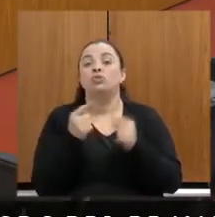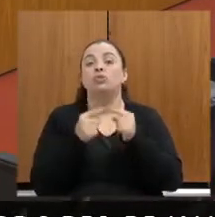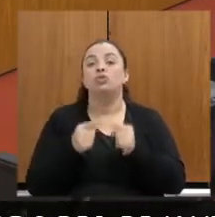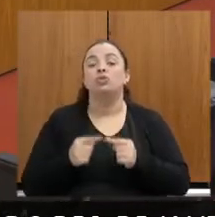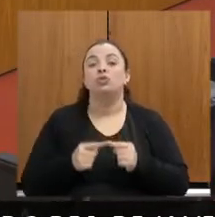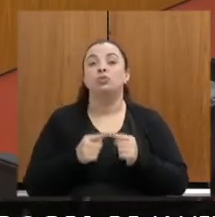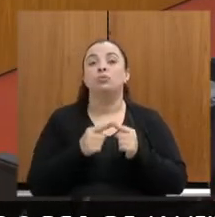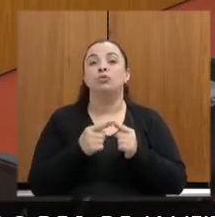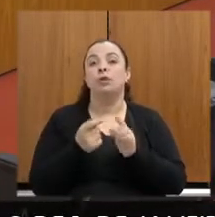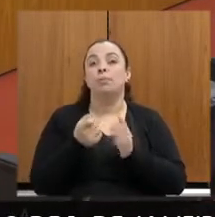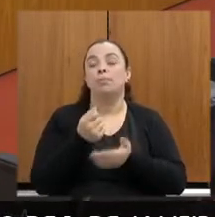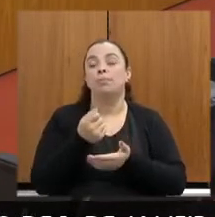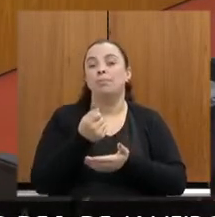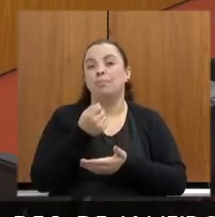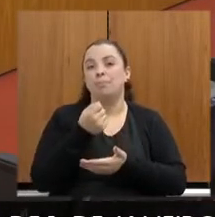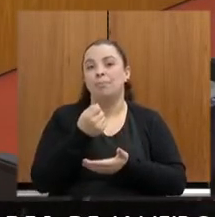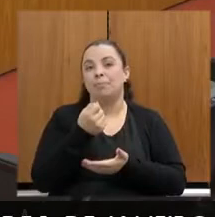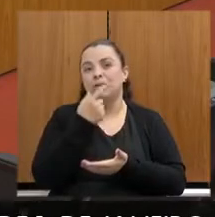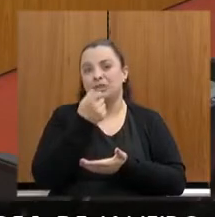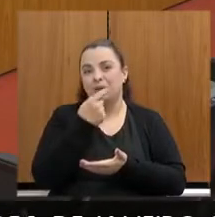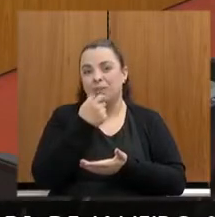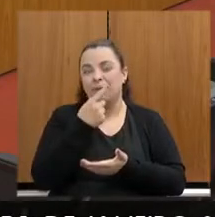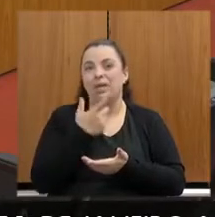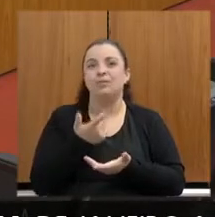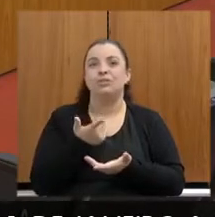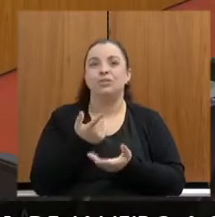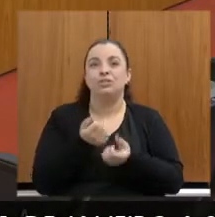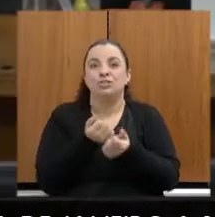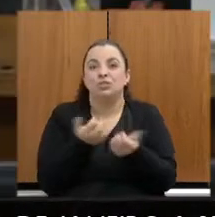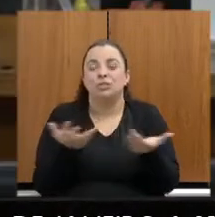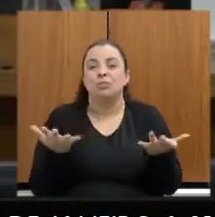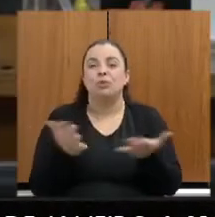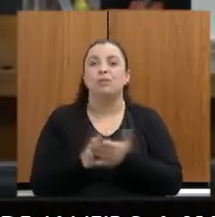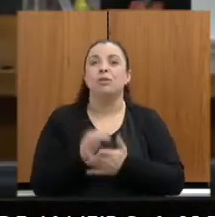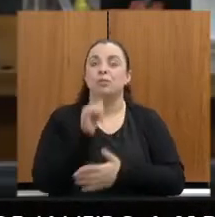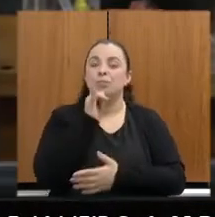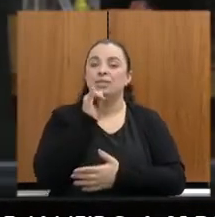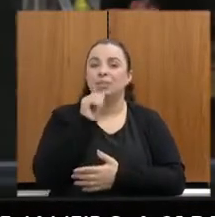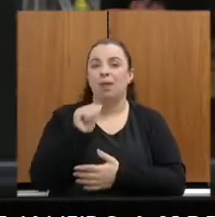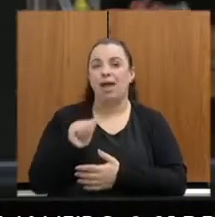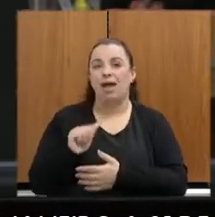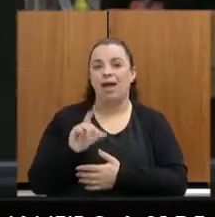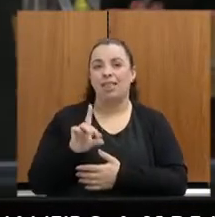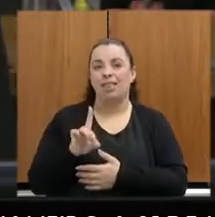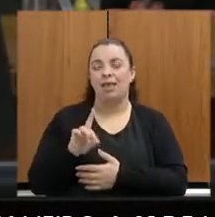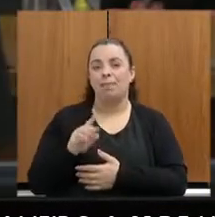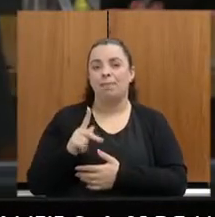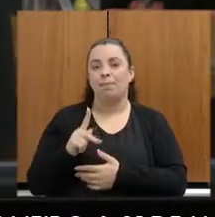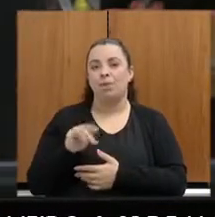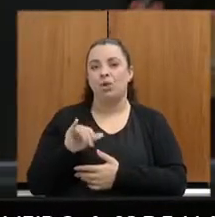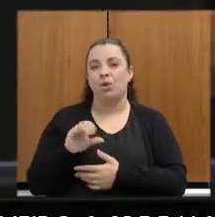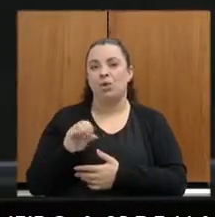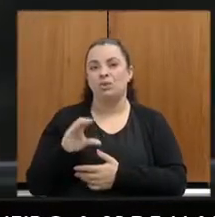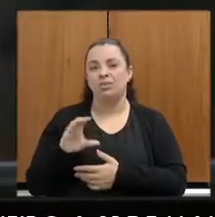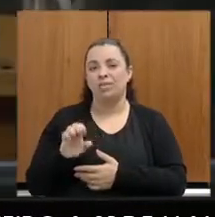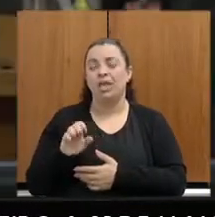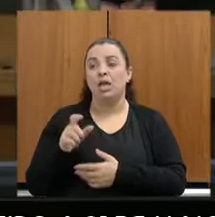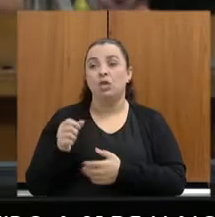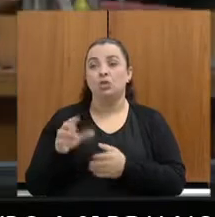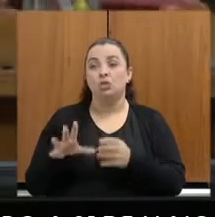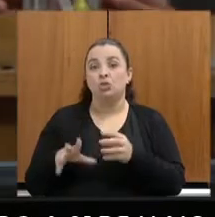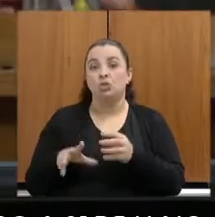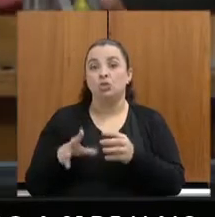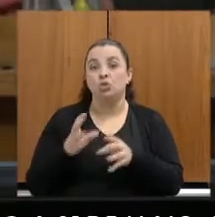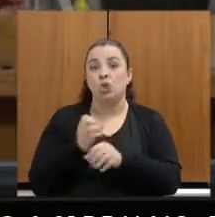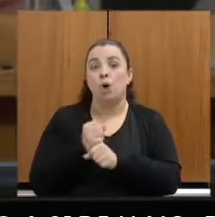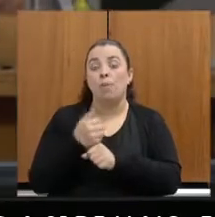exemplo adeptos e agora foi aprovado o protocolo do Estado fazendo um tratamento com quatro medicamentos nenhum estado